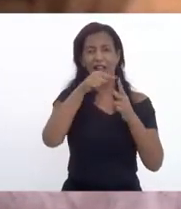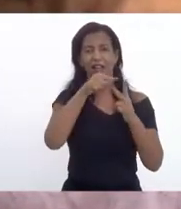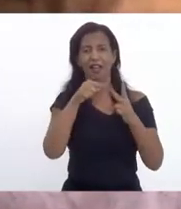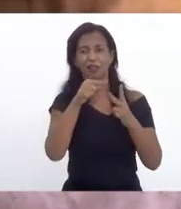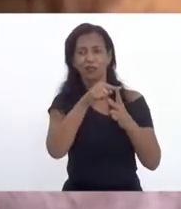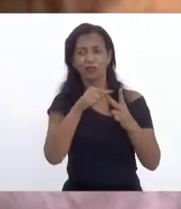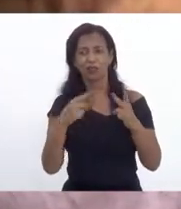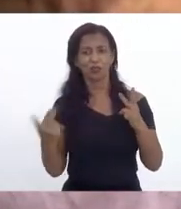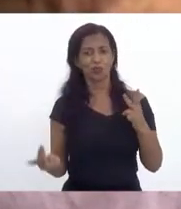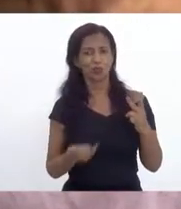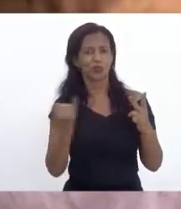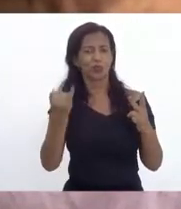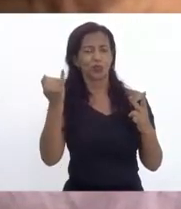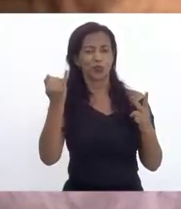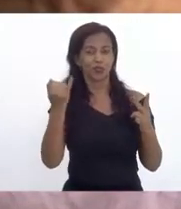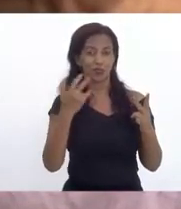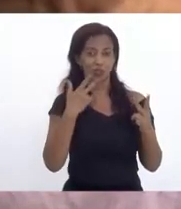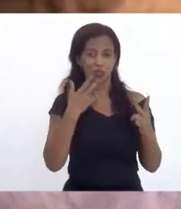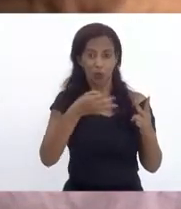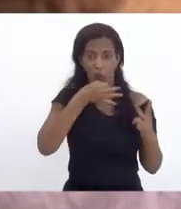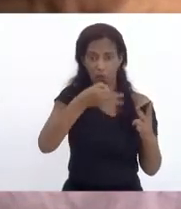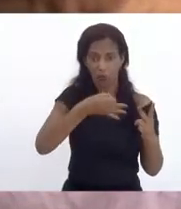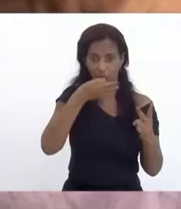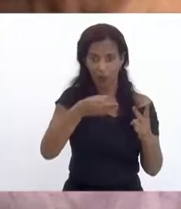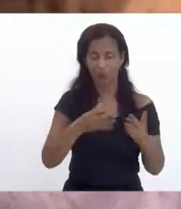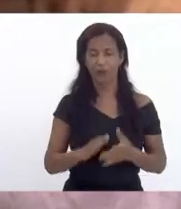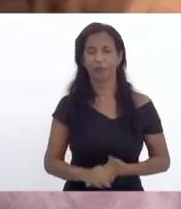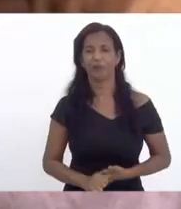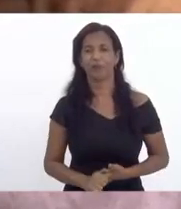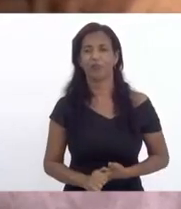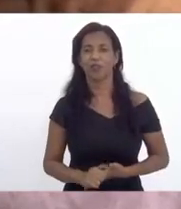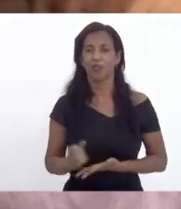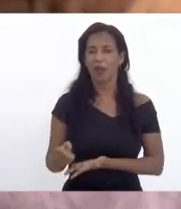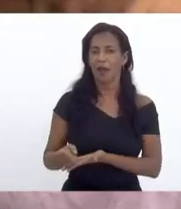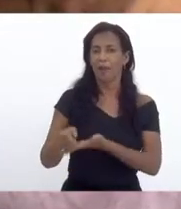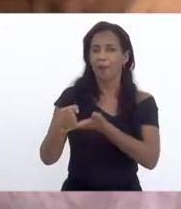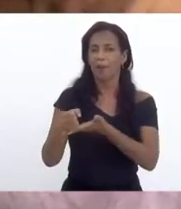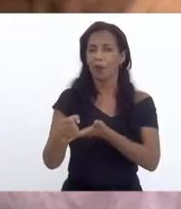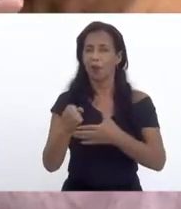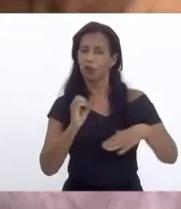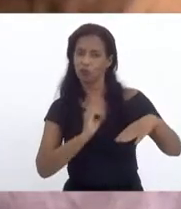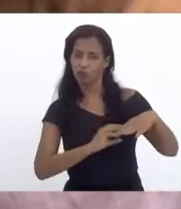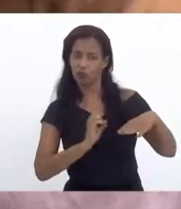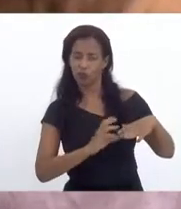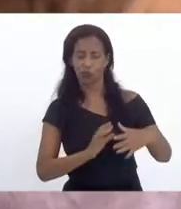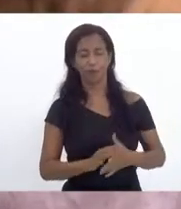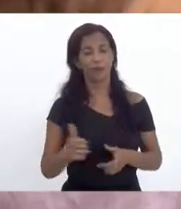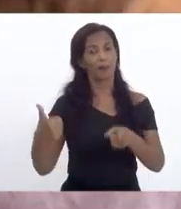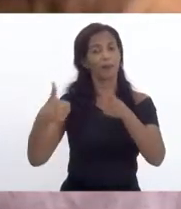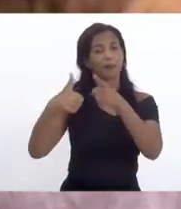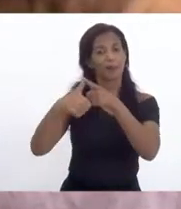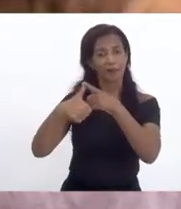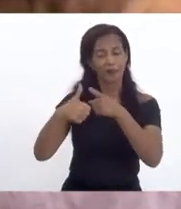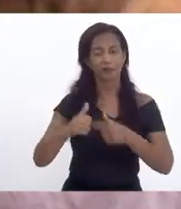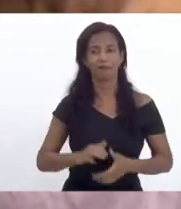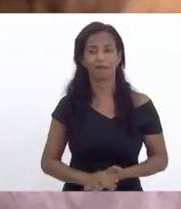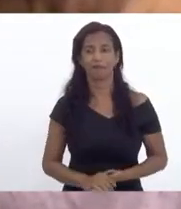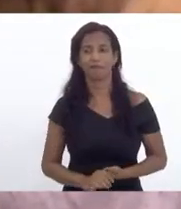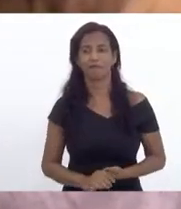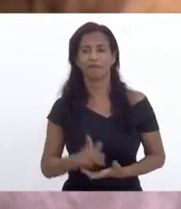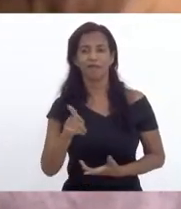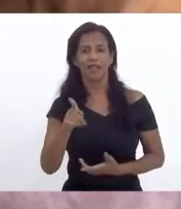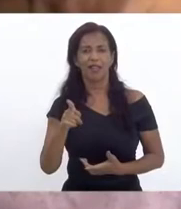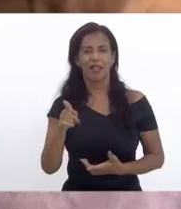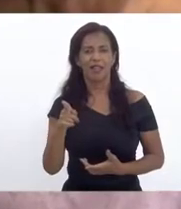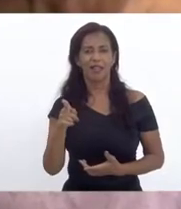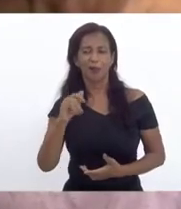que eu considero relevantes como sugestão de apoio do Fundo Soberano. Primeiro, é um